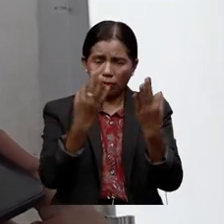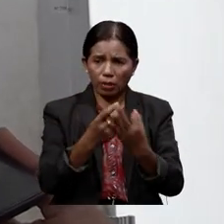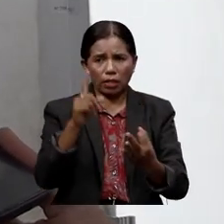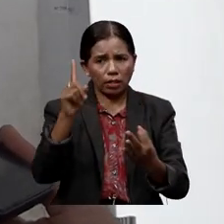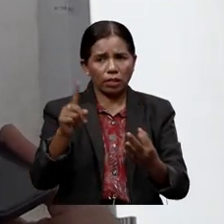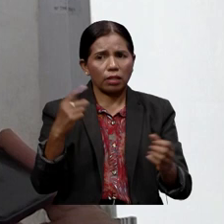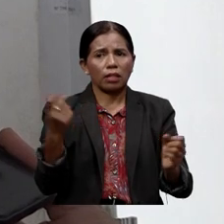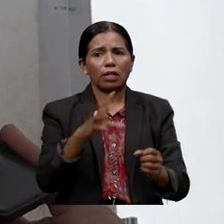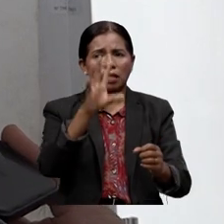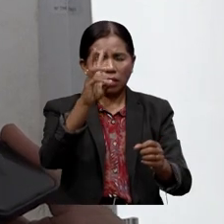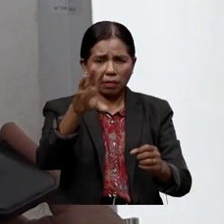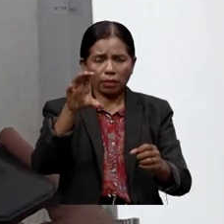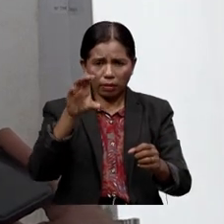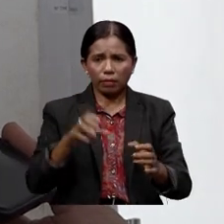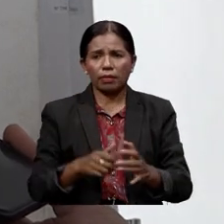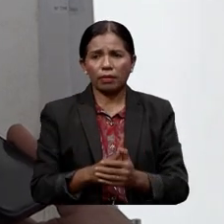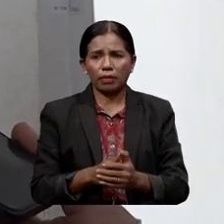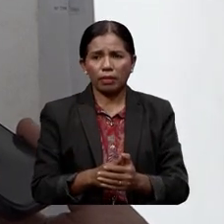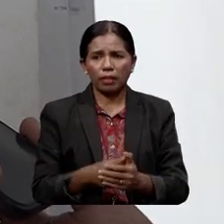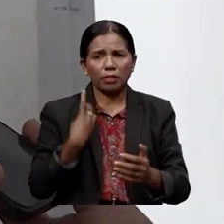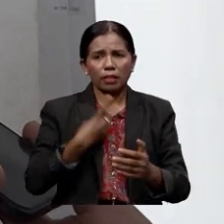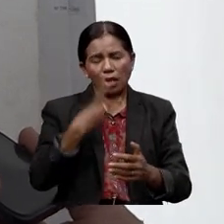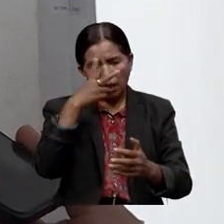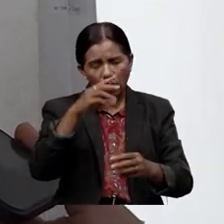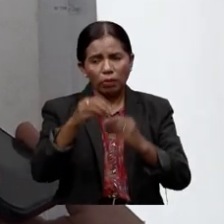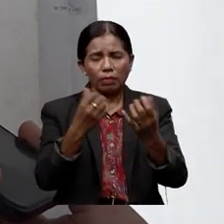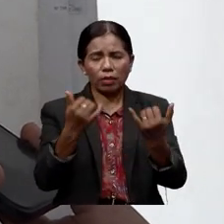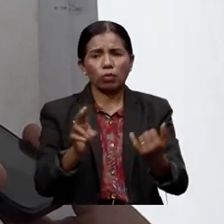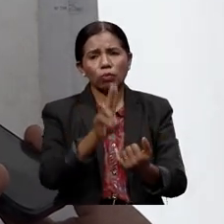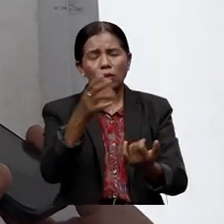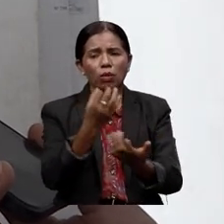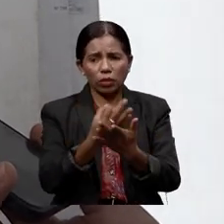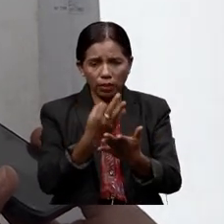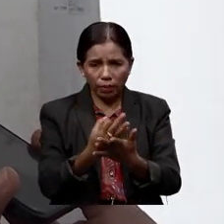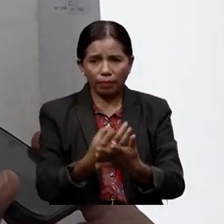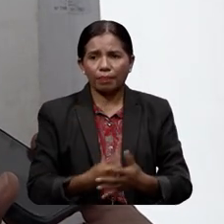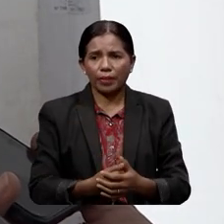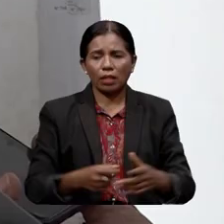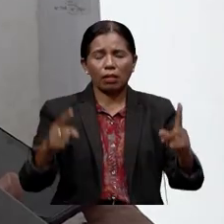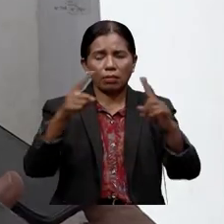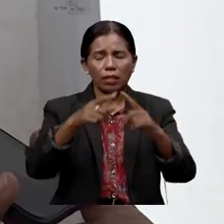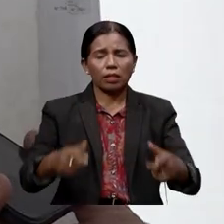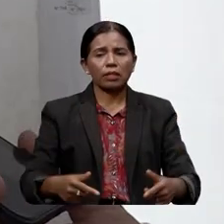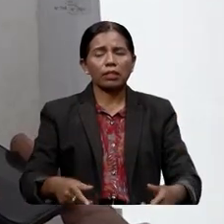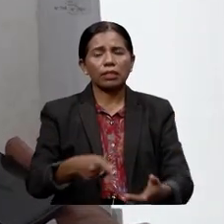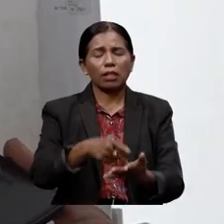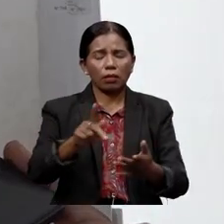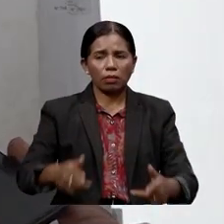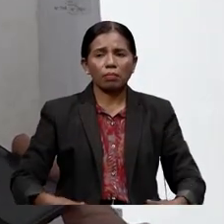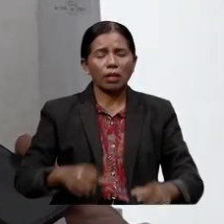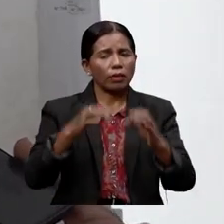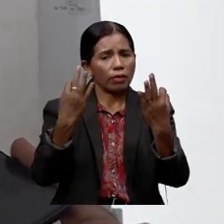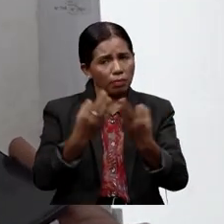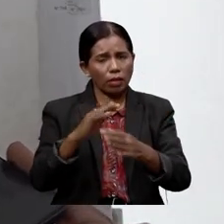atestolo dele, atos nem. Atos nem, é. Nema te harita, né? Tem bem gasto, né? Pá, bem, custo de vida, né? Las várias moras lá, é. Para a família